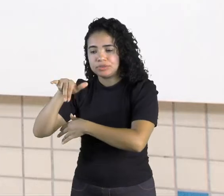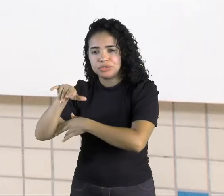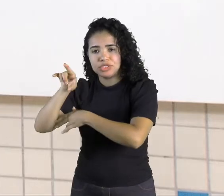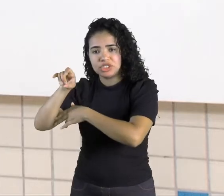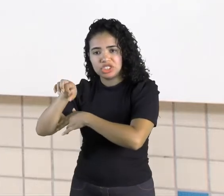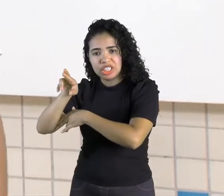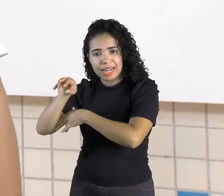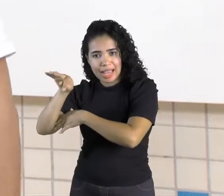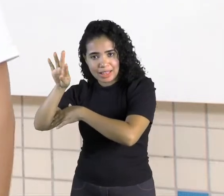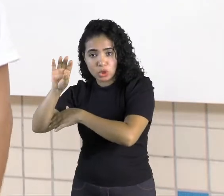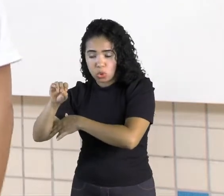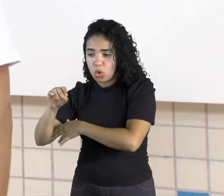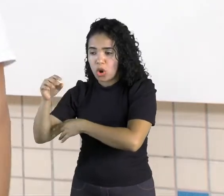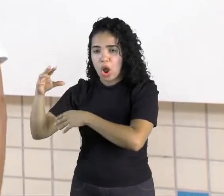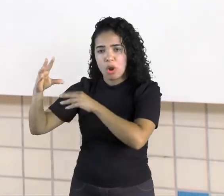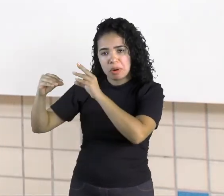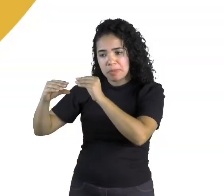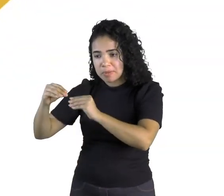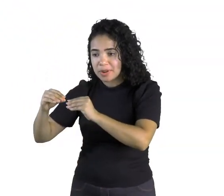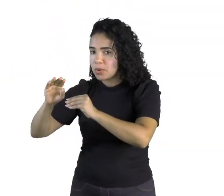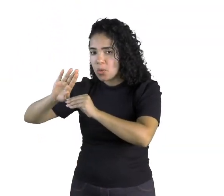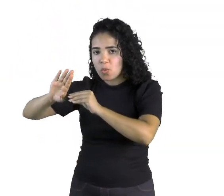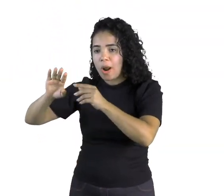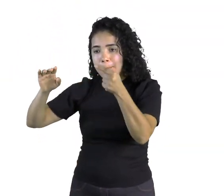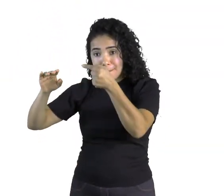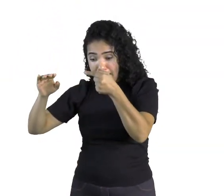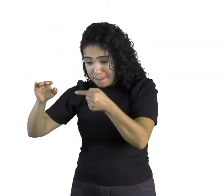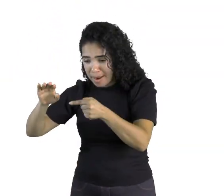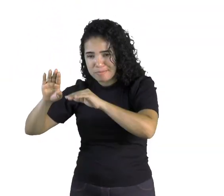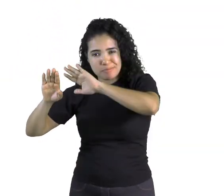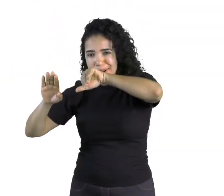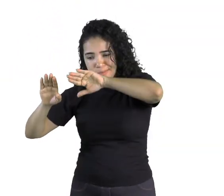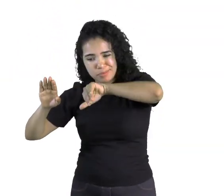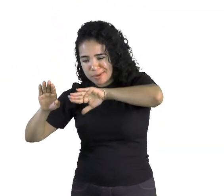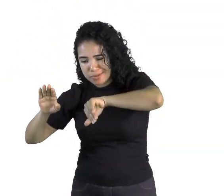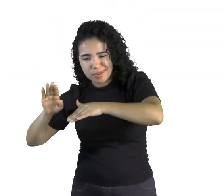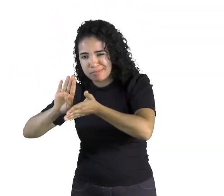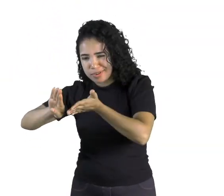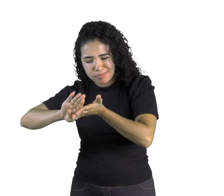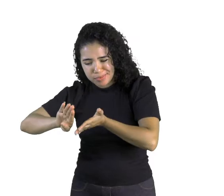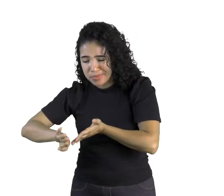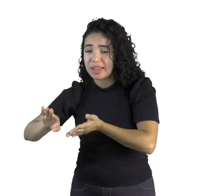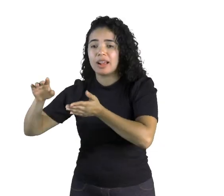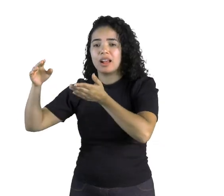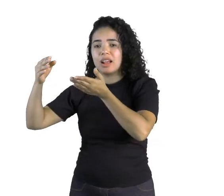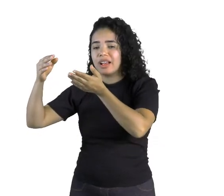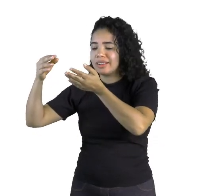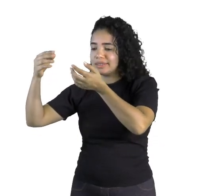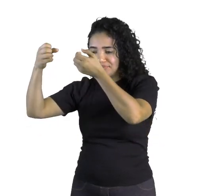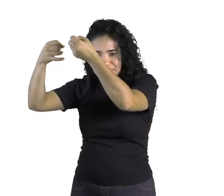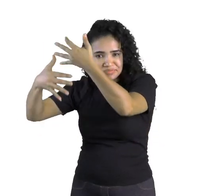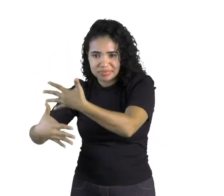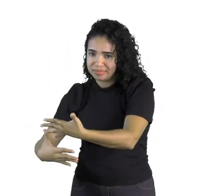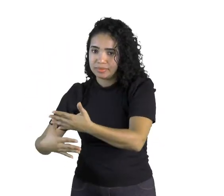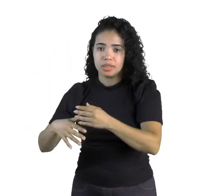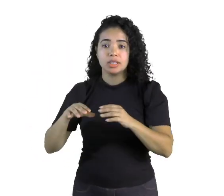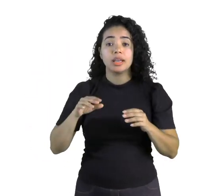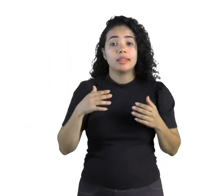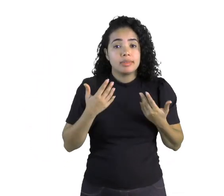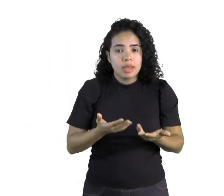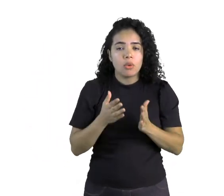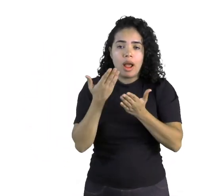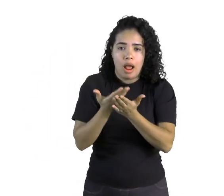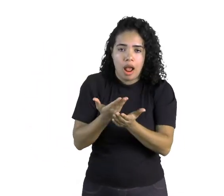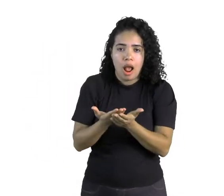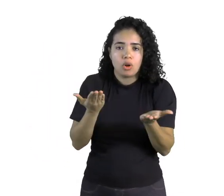entre os personagens, ok? Então, resumindo, para a gente resumir essa aula de